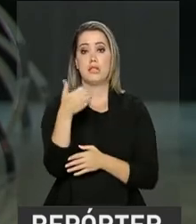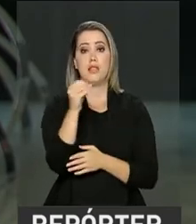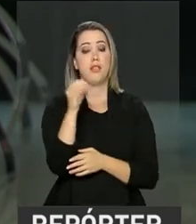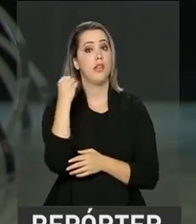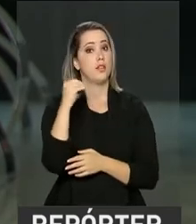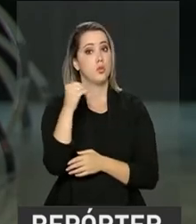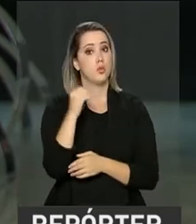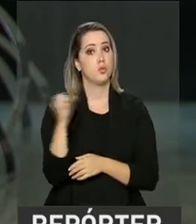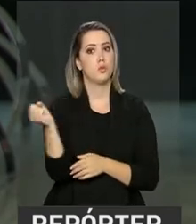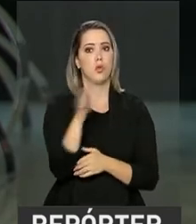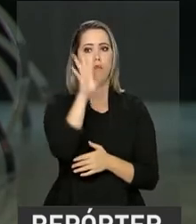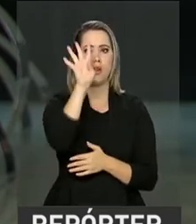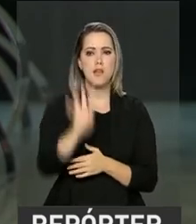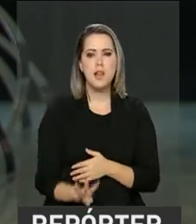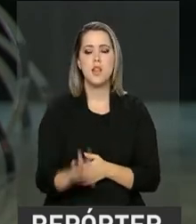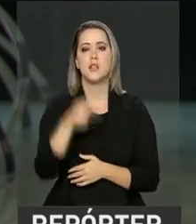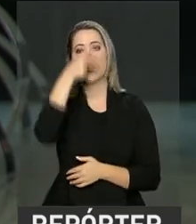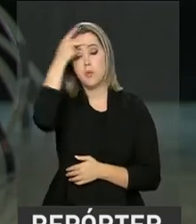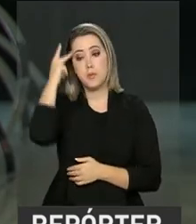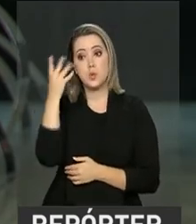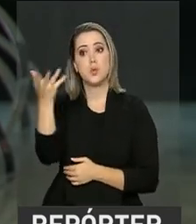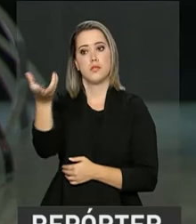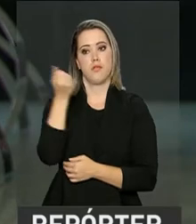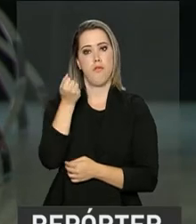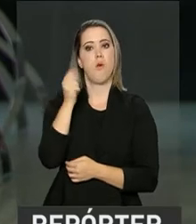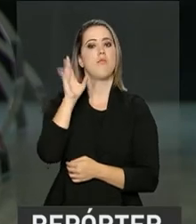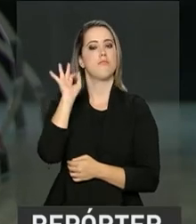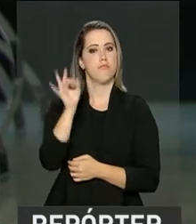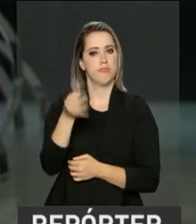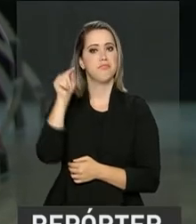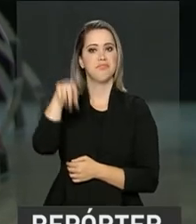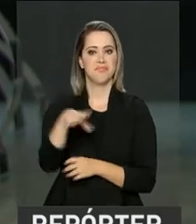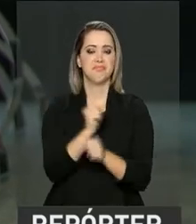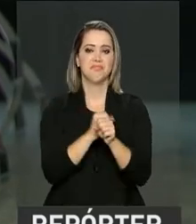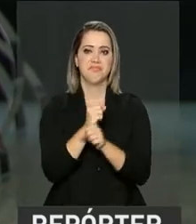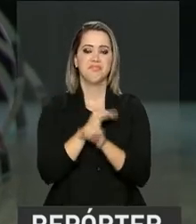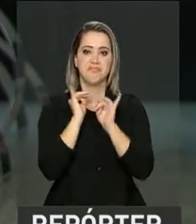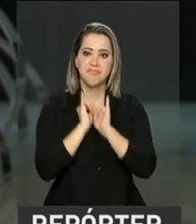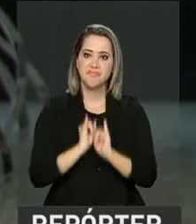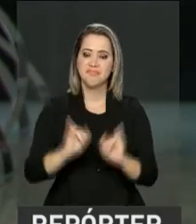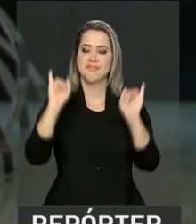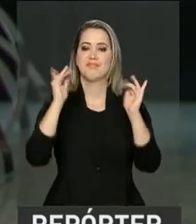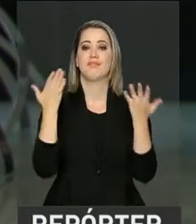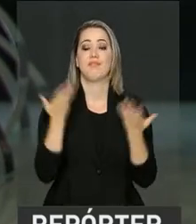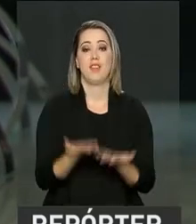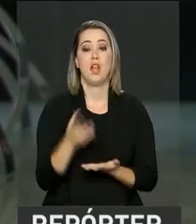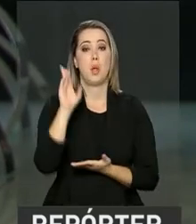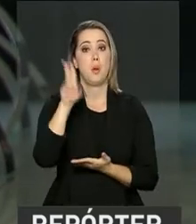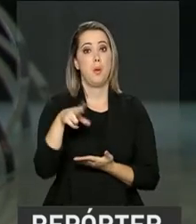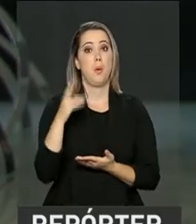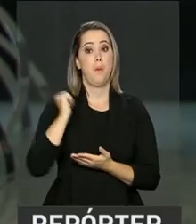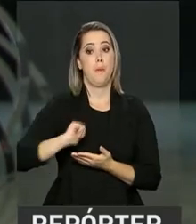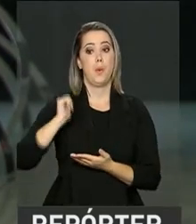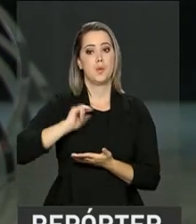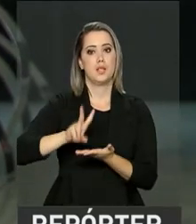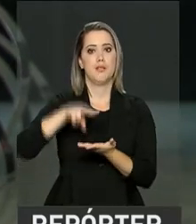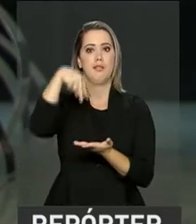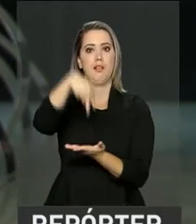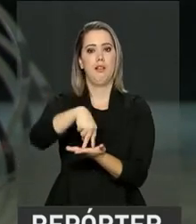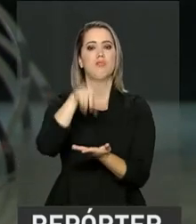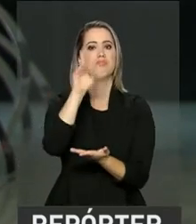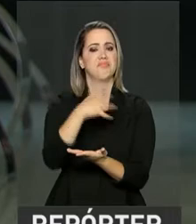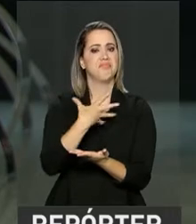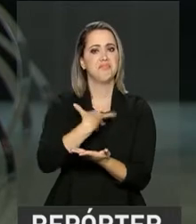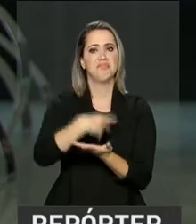e novas listas com contemplados devem sair ainda este ano. O Bolsa Atleta é considerado o maior programa de